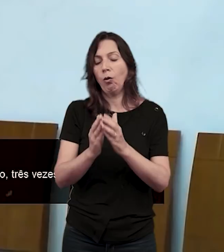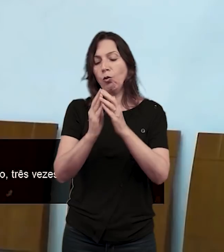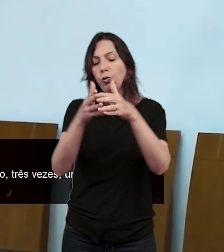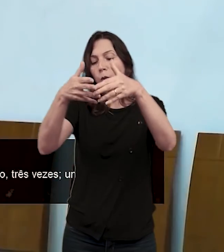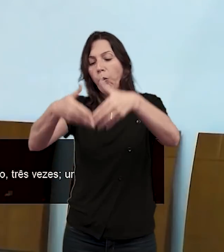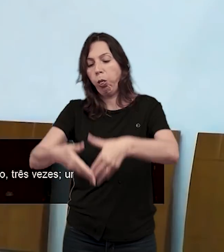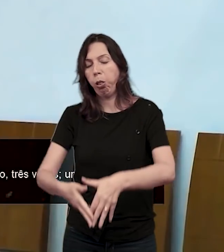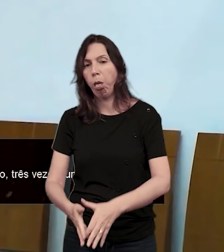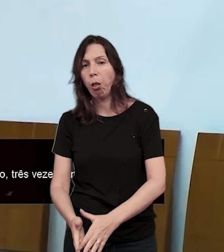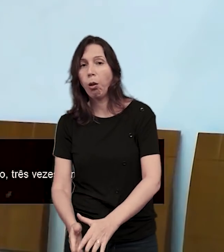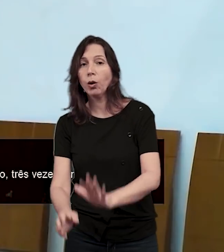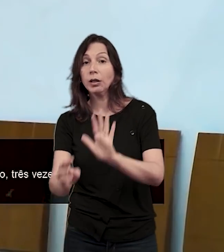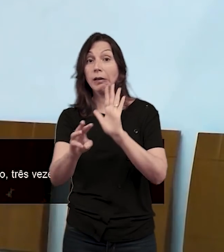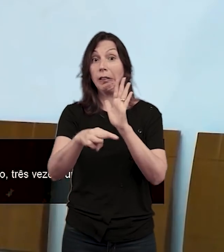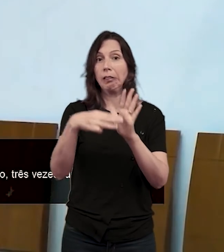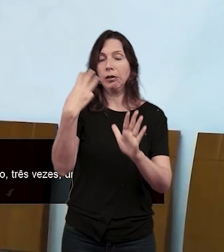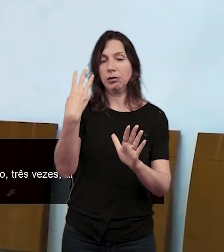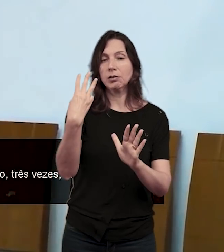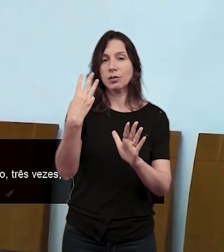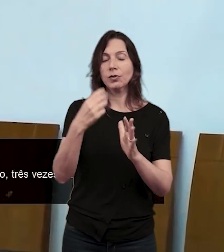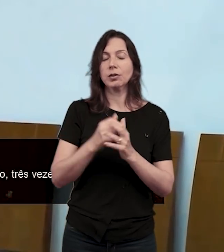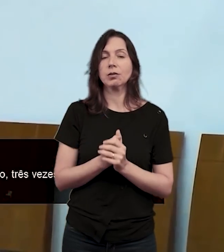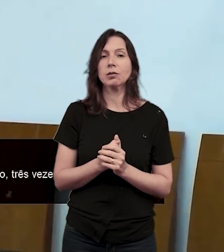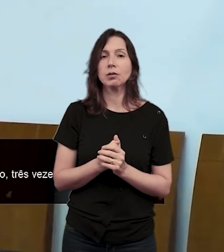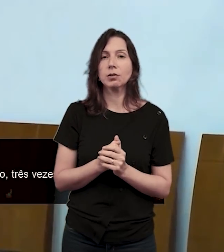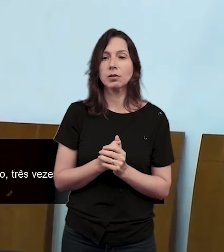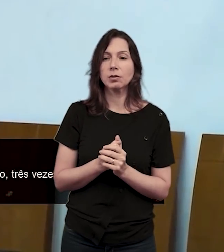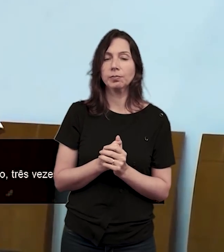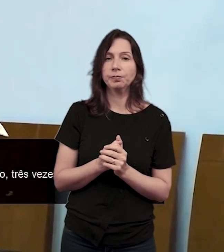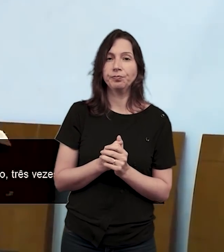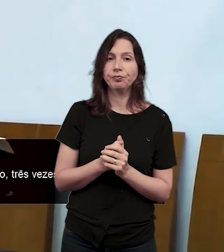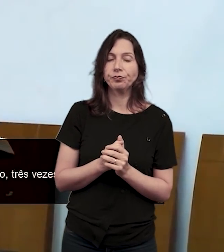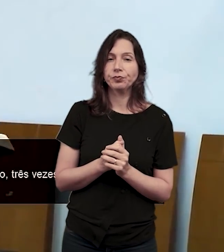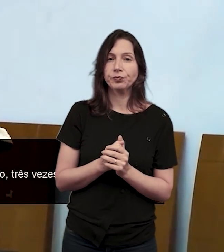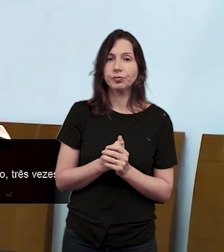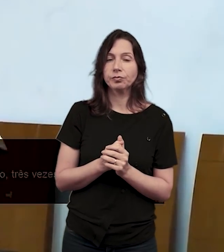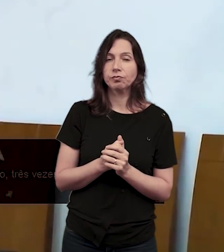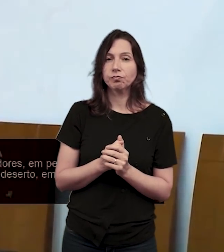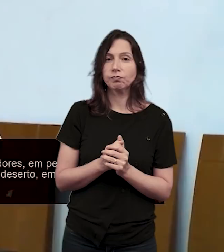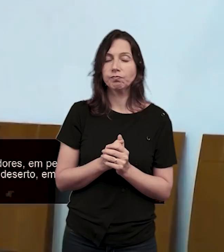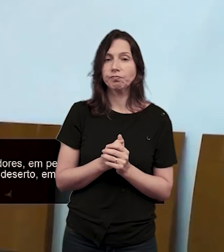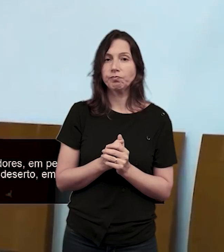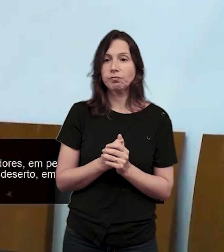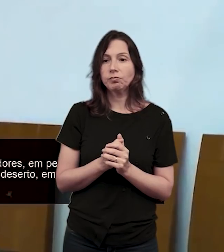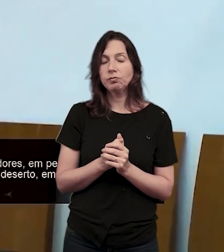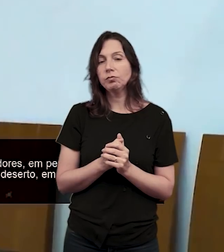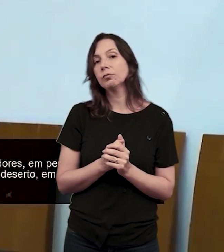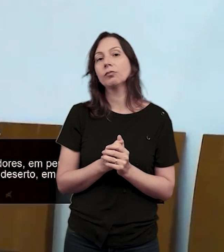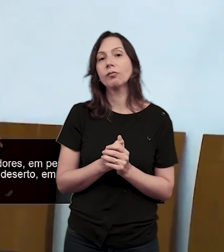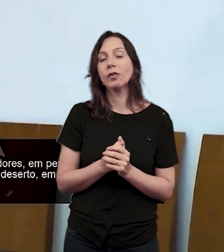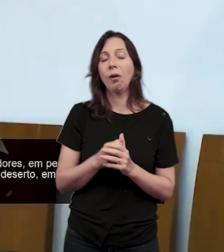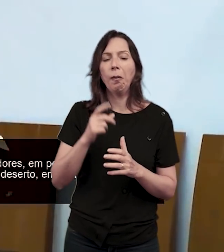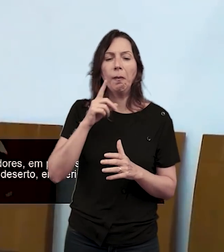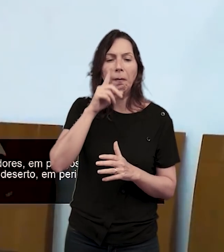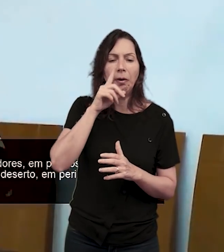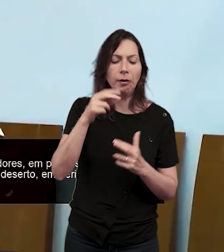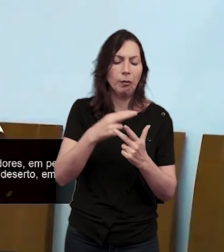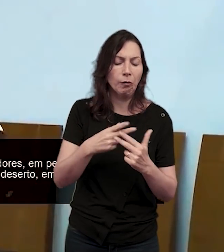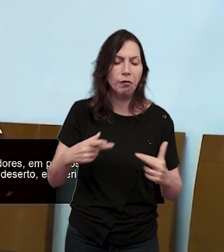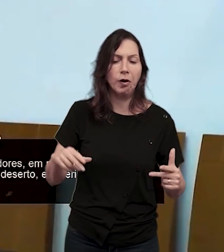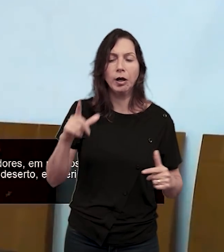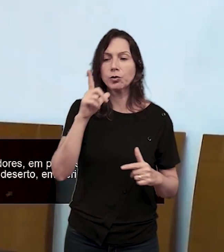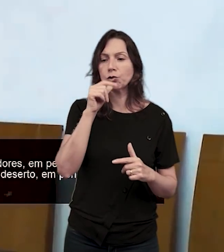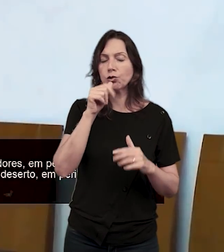vezes, uma noite e um dia passei na voragem do mar, em jornadas muitas vezes, em perigos de